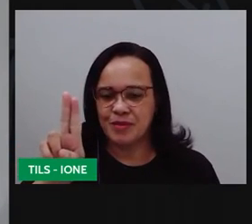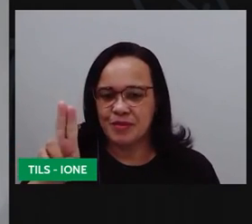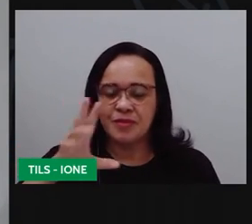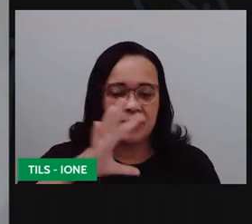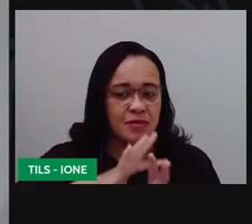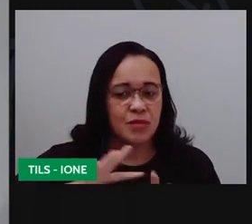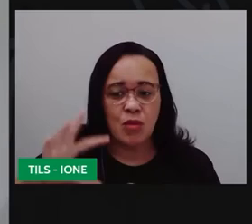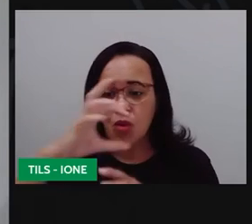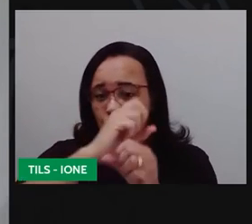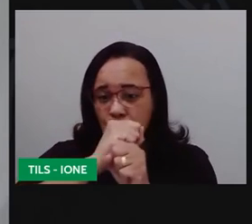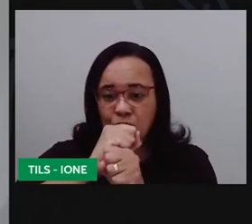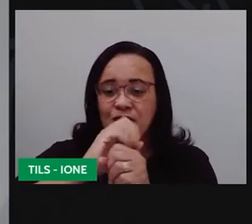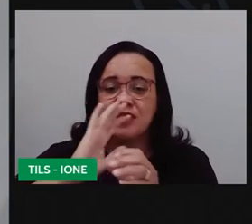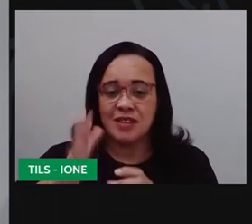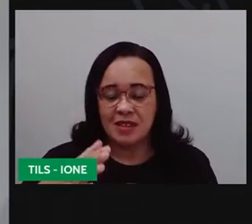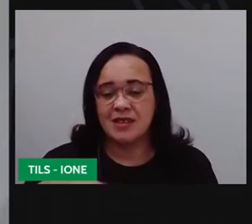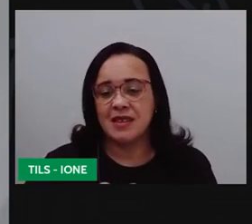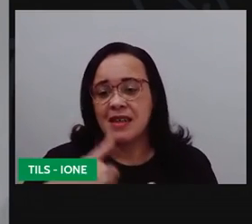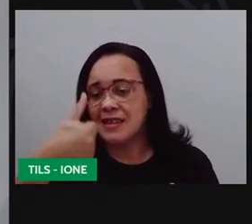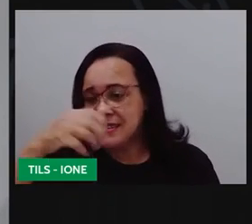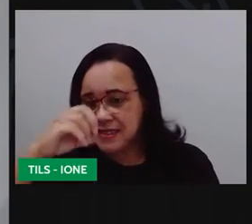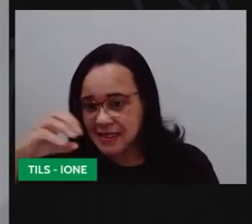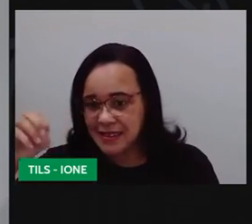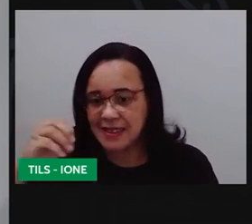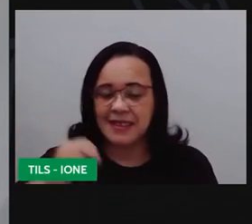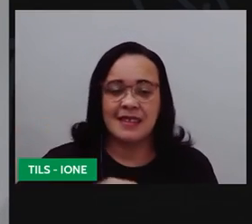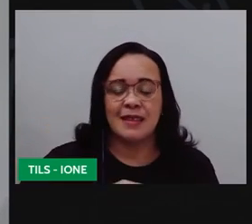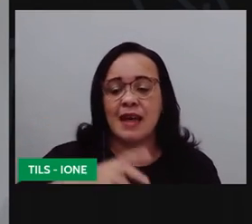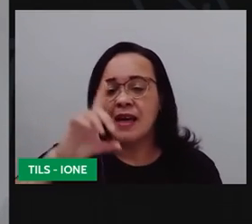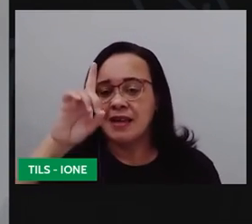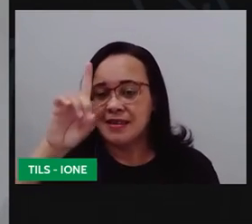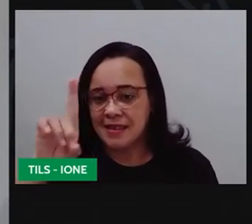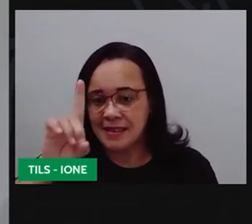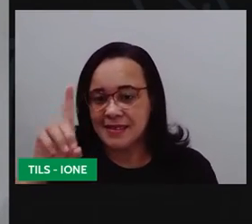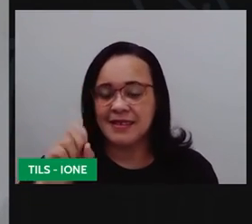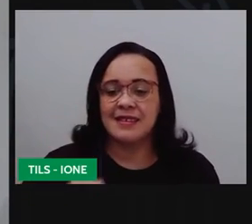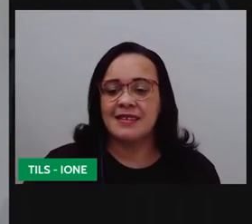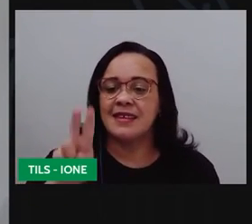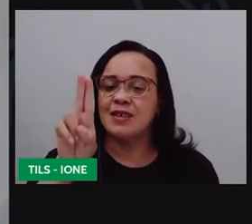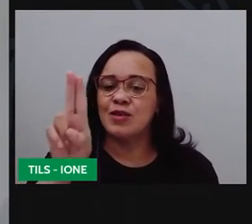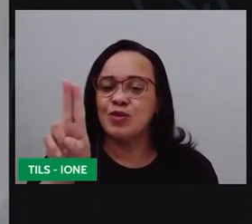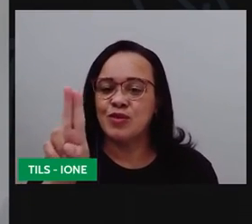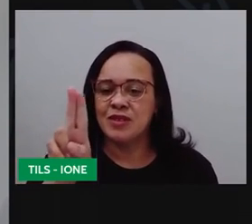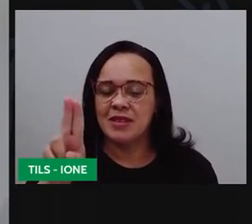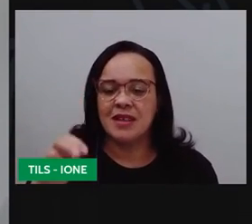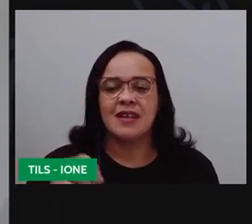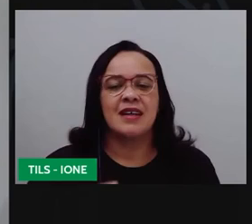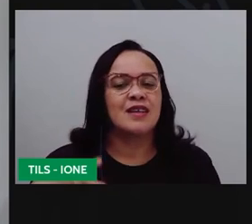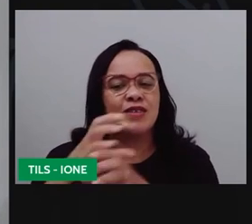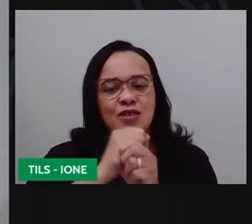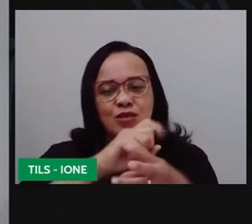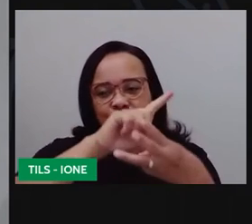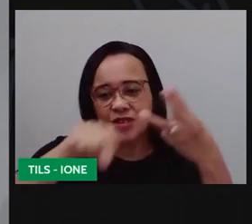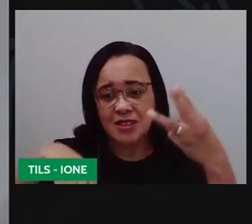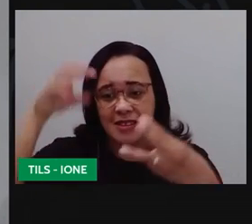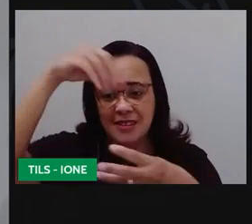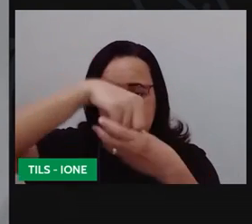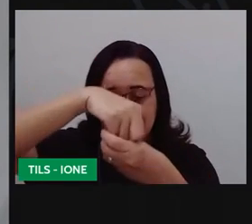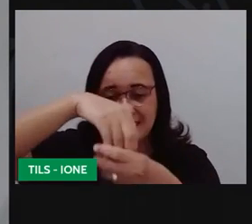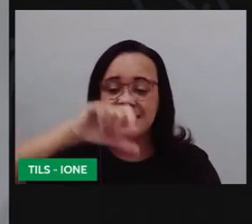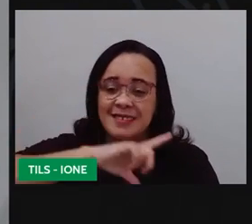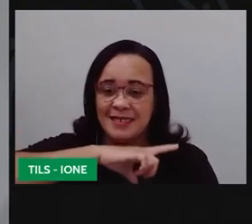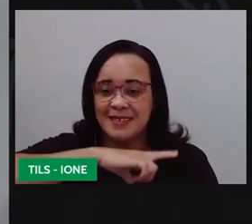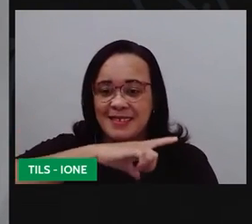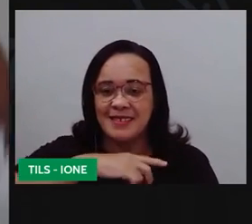eu tenho todas lá que eu tenho de centena aqui também teu centena aqui eu tenho dezena que eu tenho desenho aqui eu tenho unidade é que eu tenho unidade